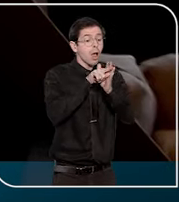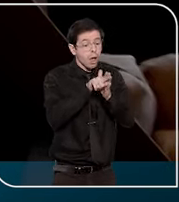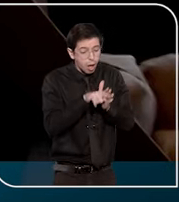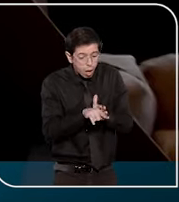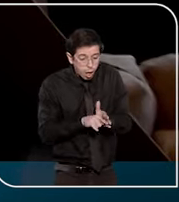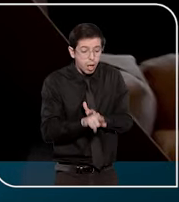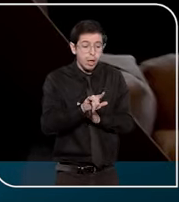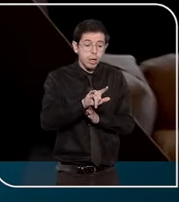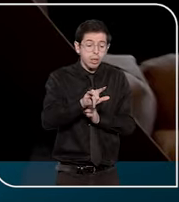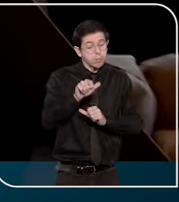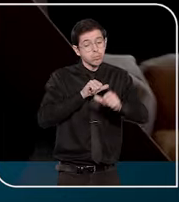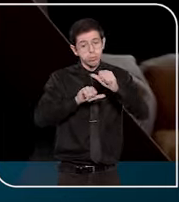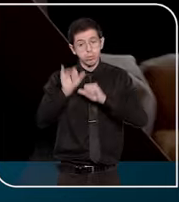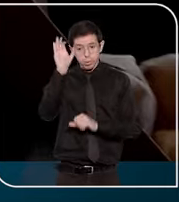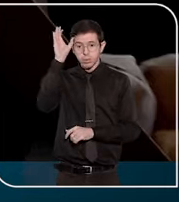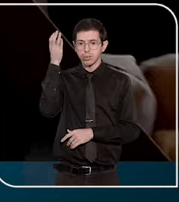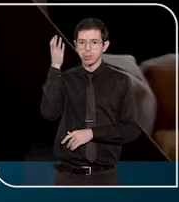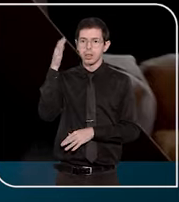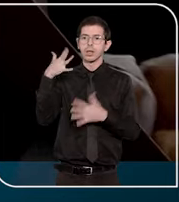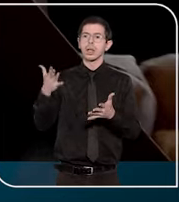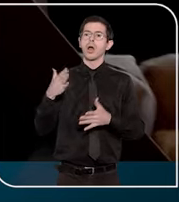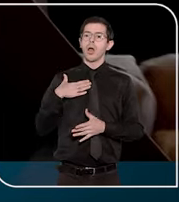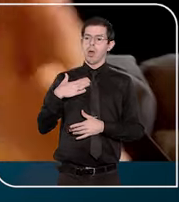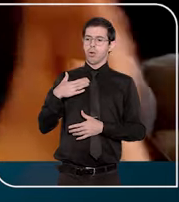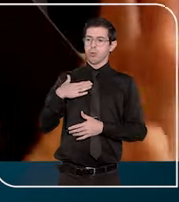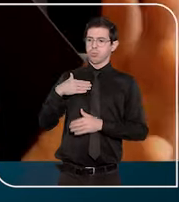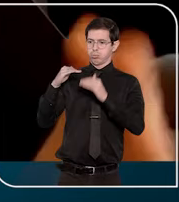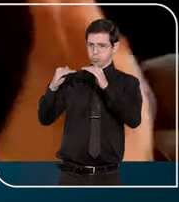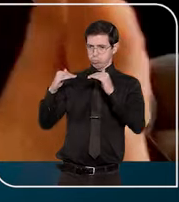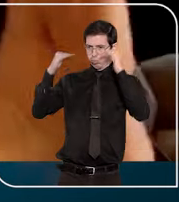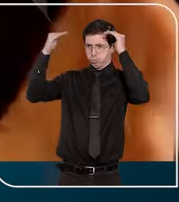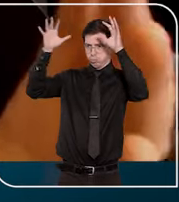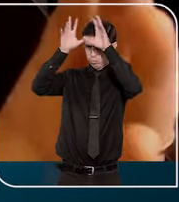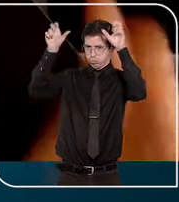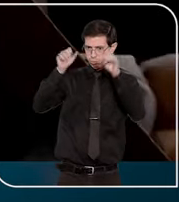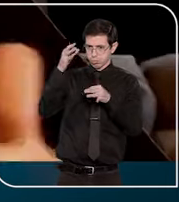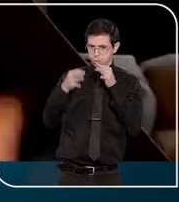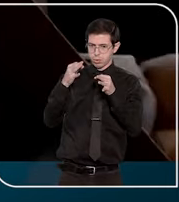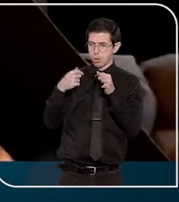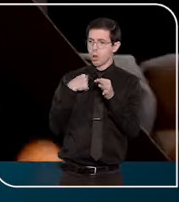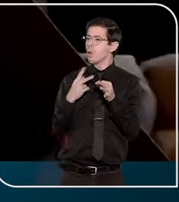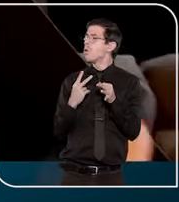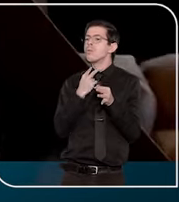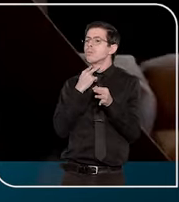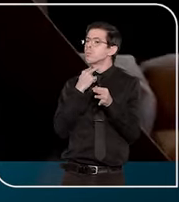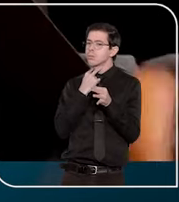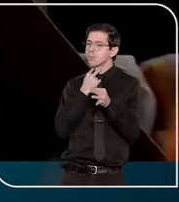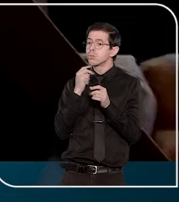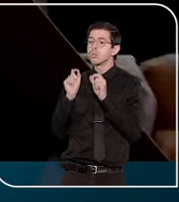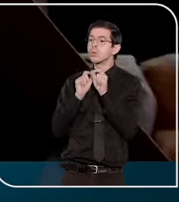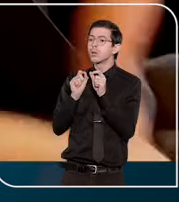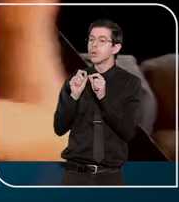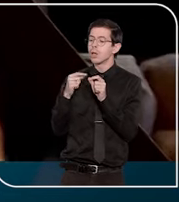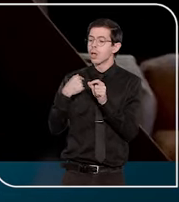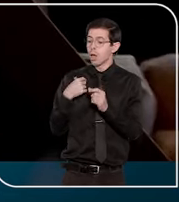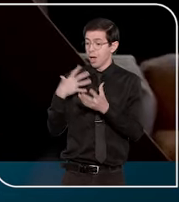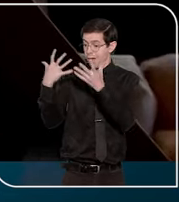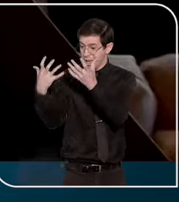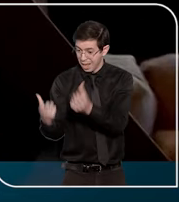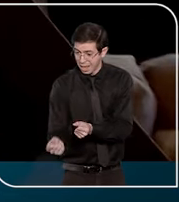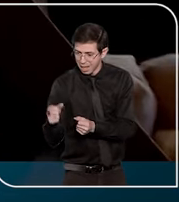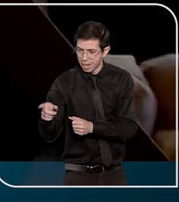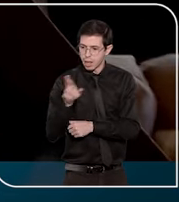dele. Então, eu não posso, eu, Supremo, imaginem, tá, pessoal? O Supremo dizendo, eu não posso conhecer de um